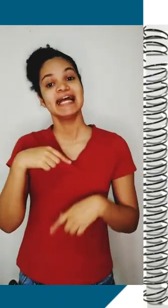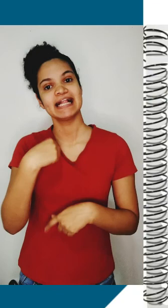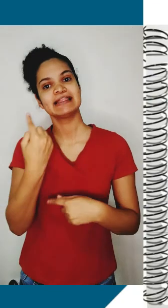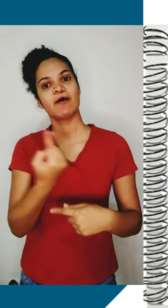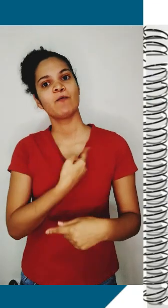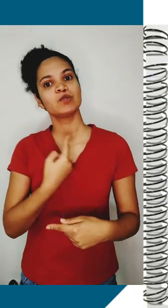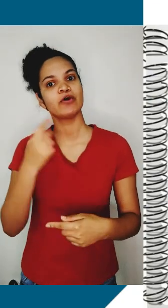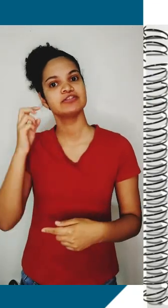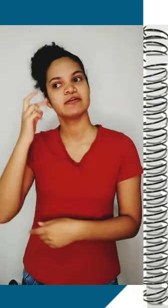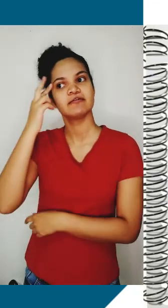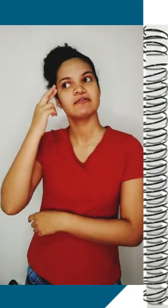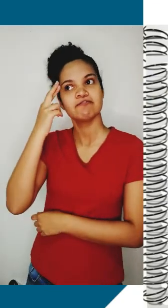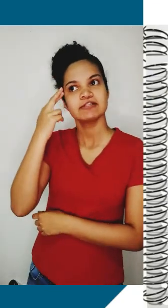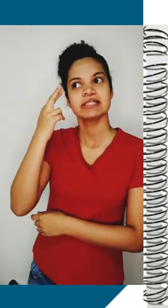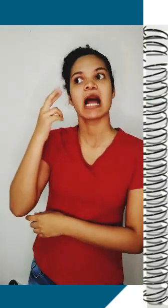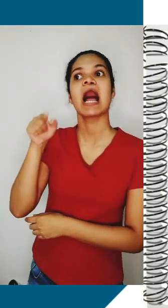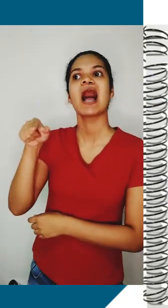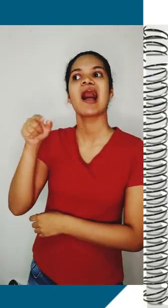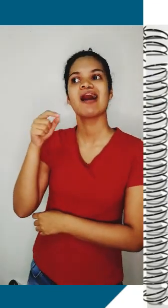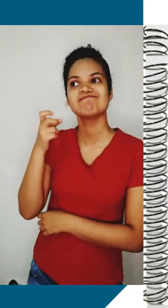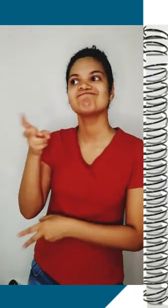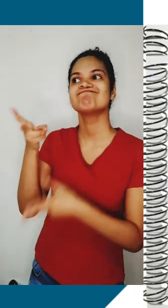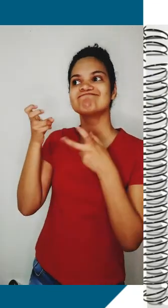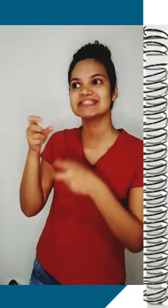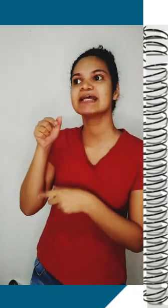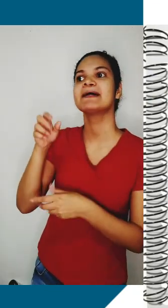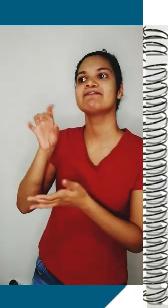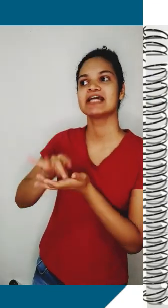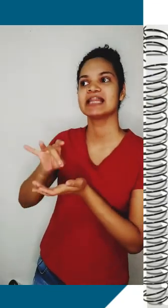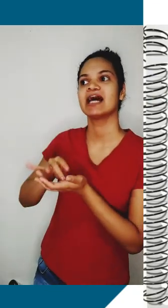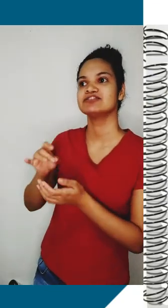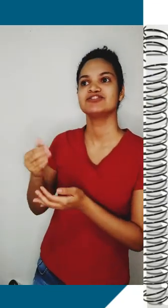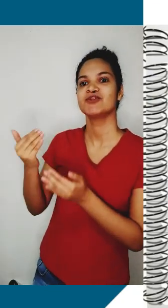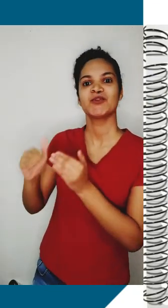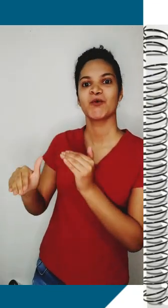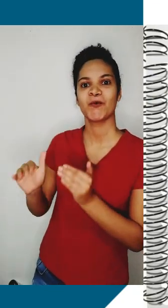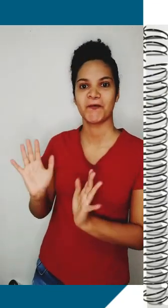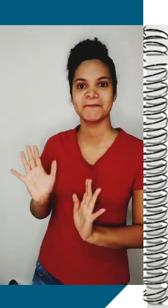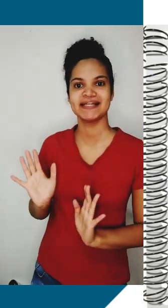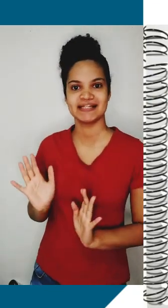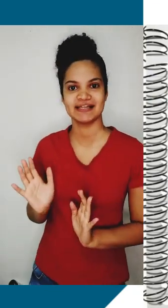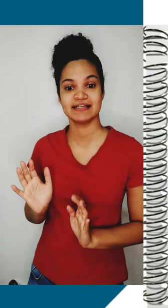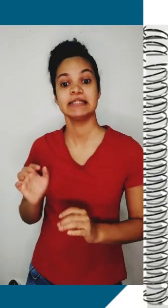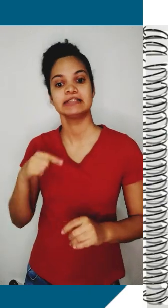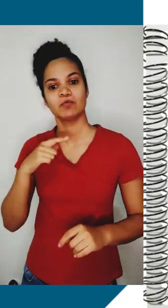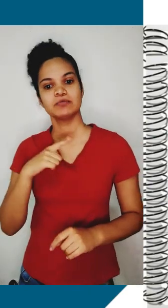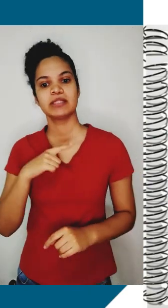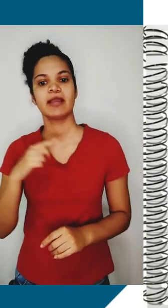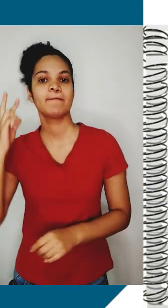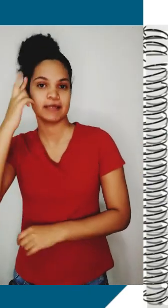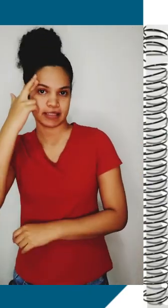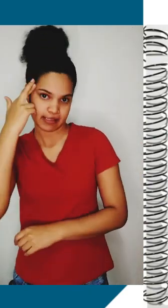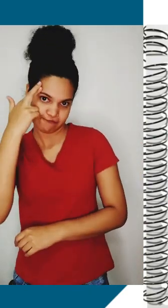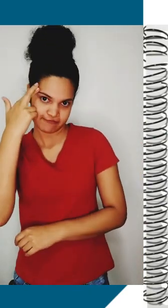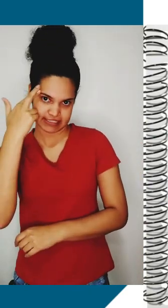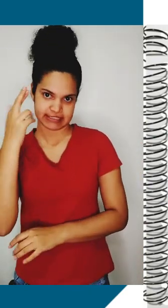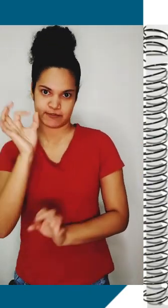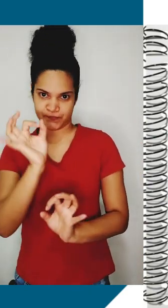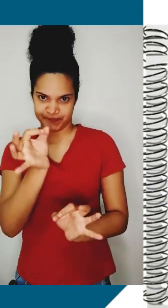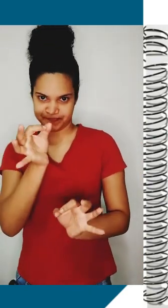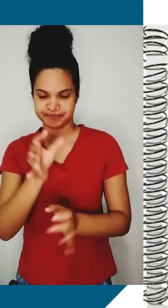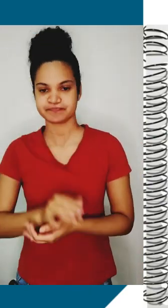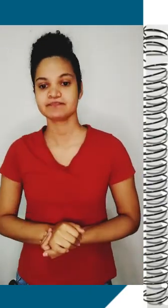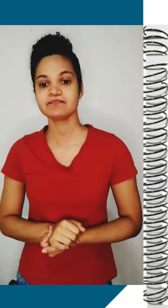à reflexão, ela já mostra que há uma incoerência nessa prática. Então, aqui a gente tem uma reflexão,